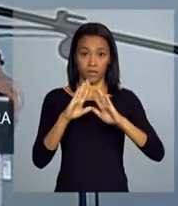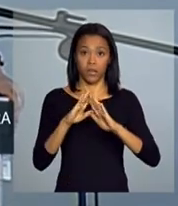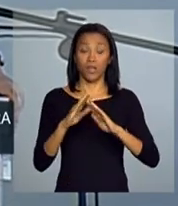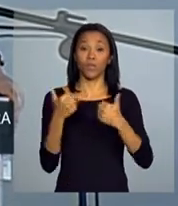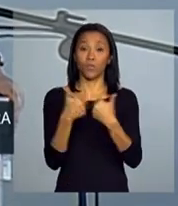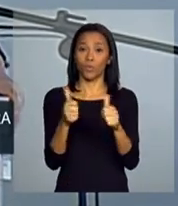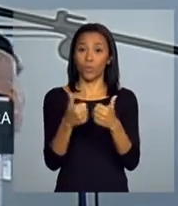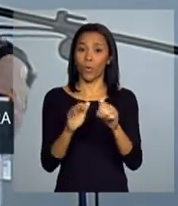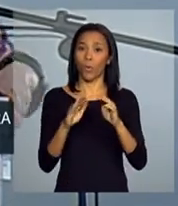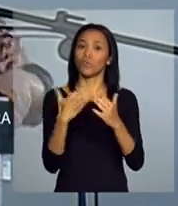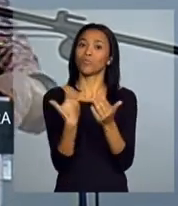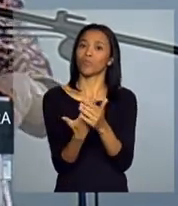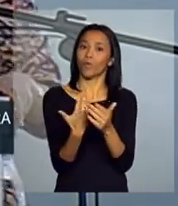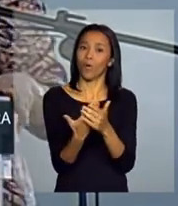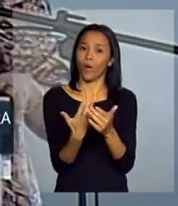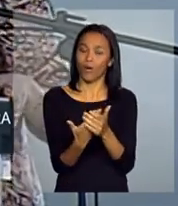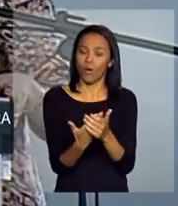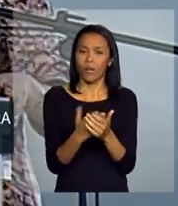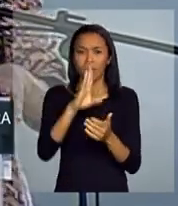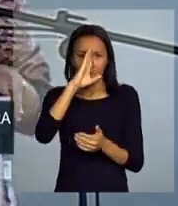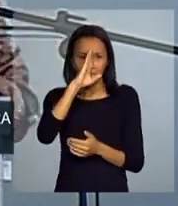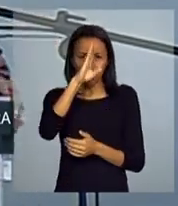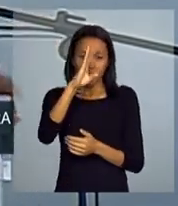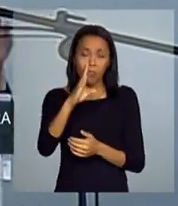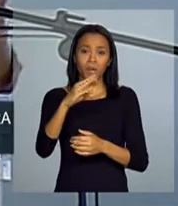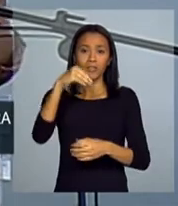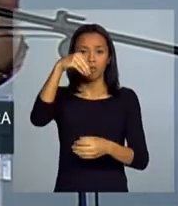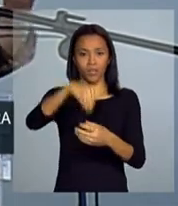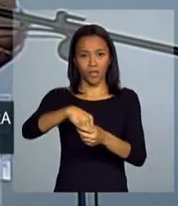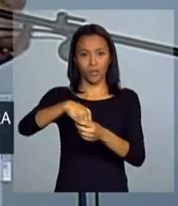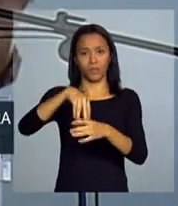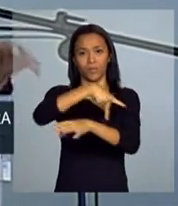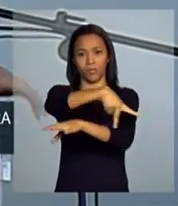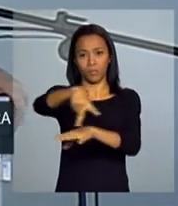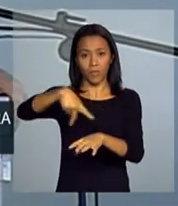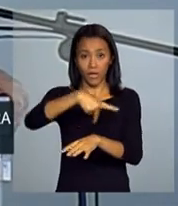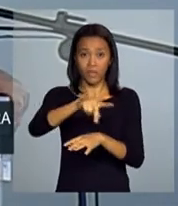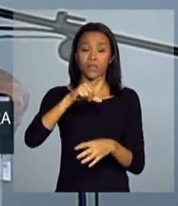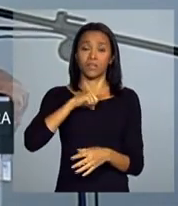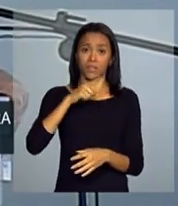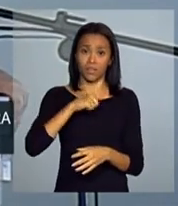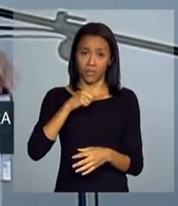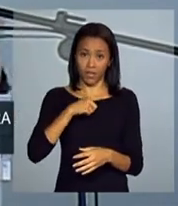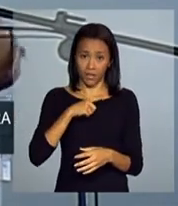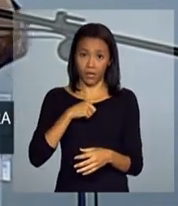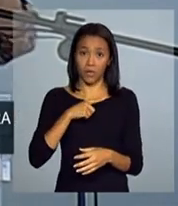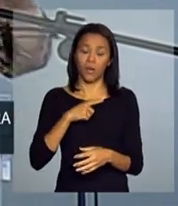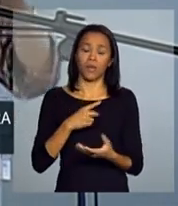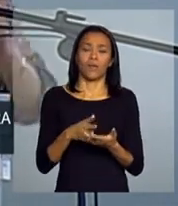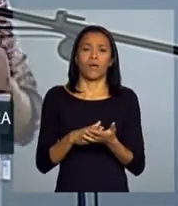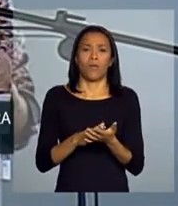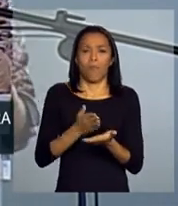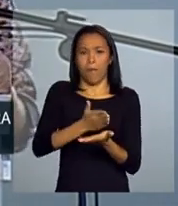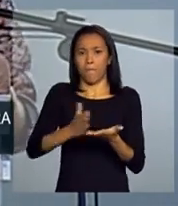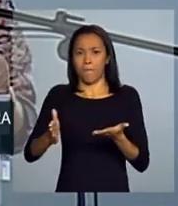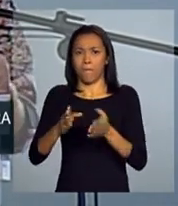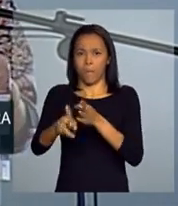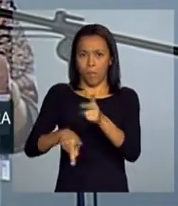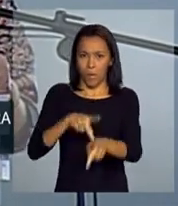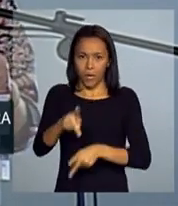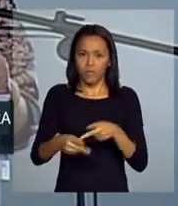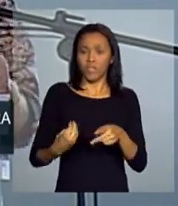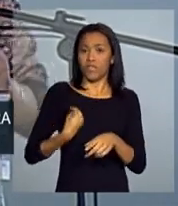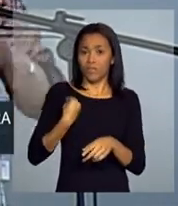escolar, principalmente num país que tem uma parte da sua população vivendo nas